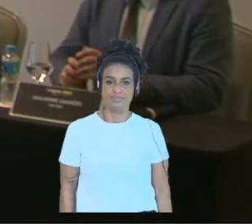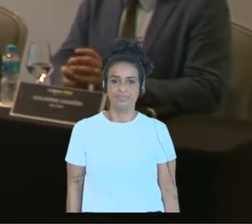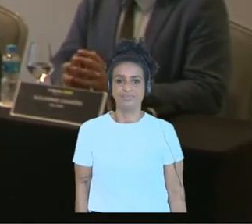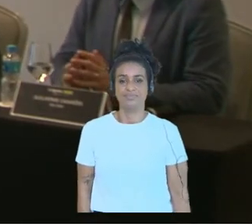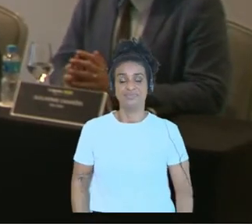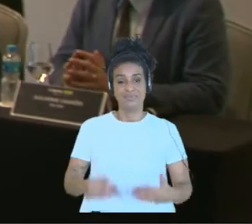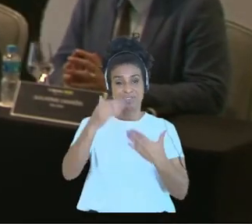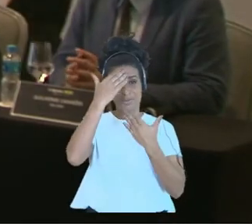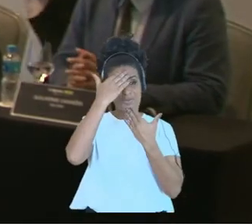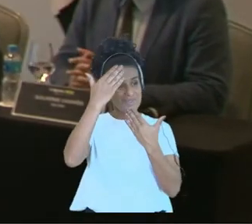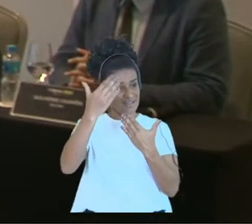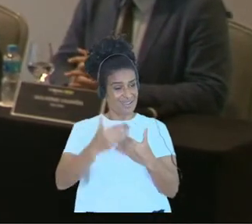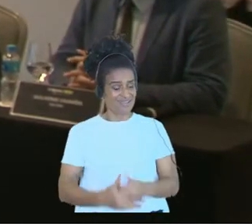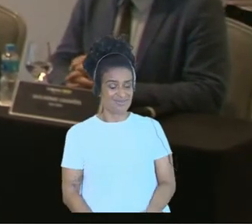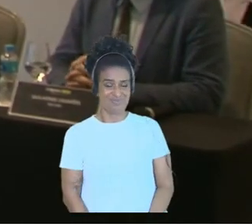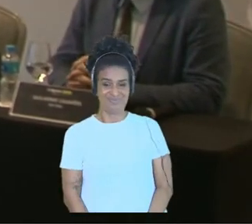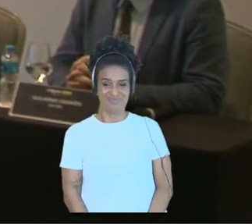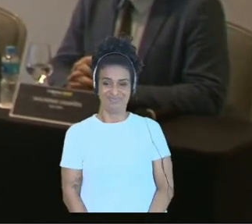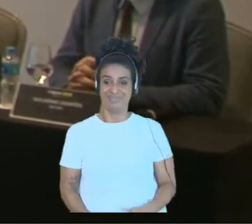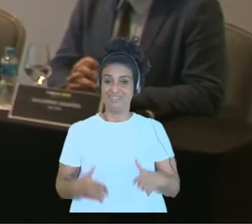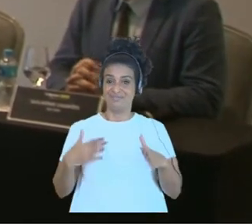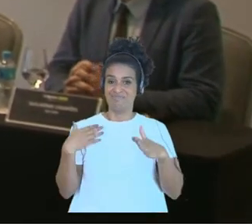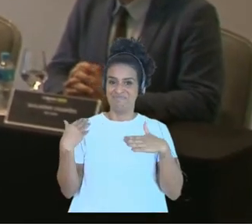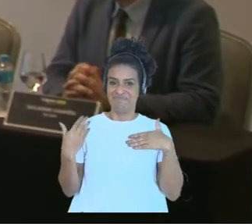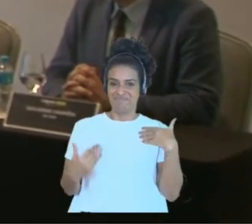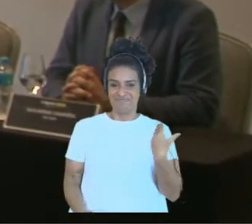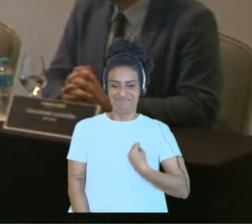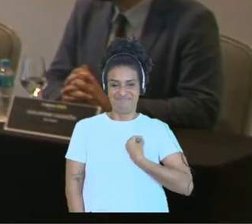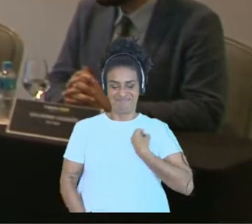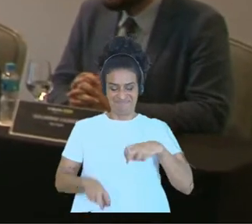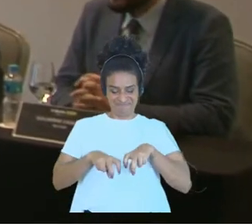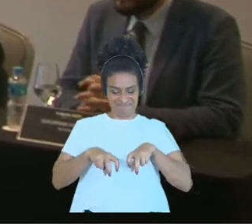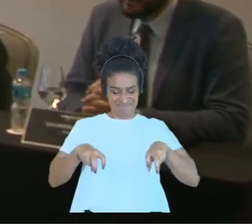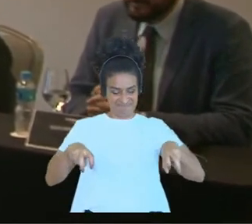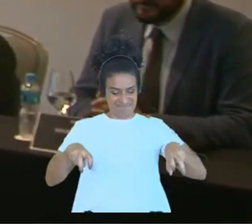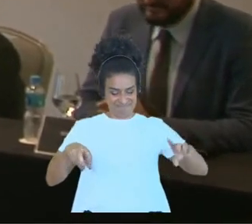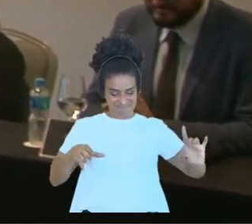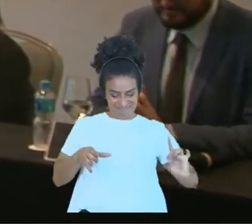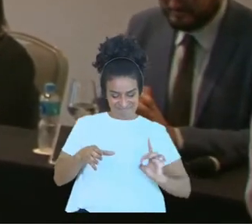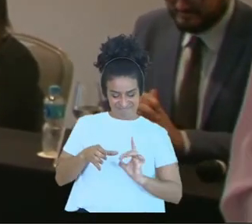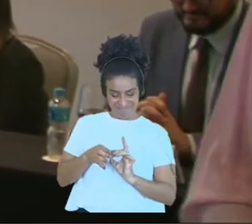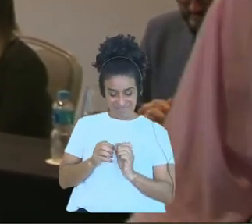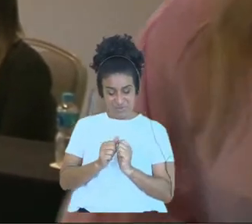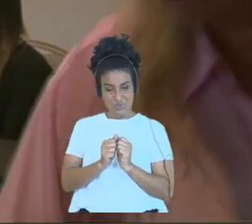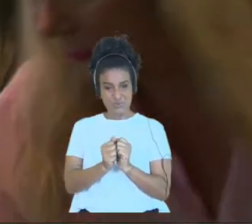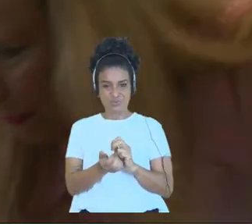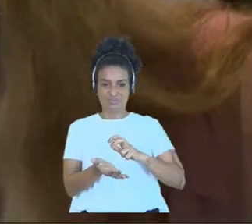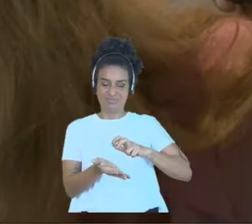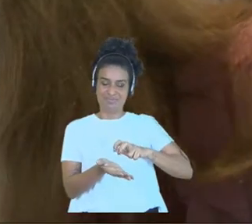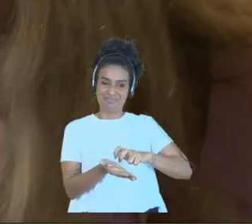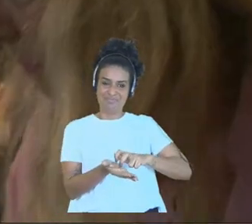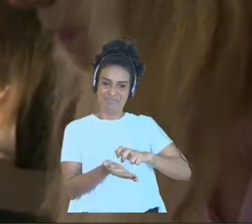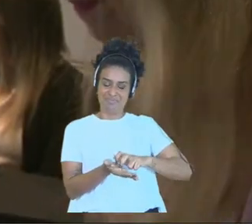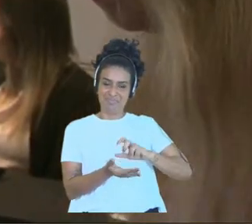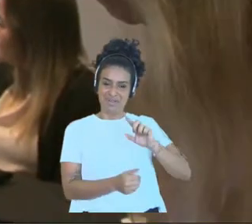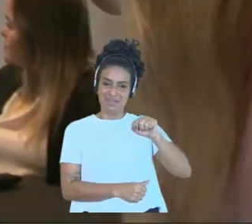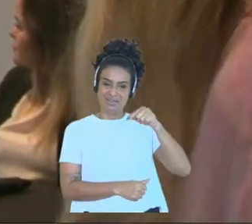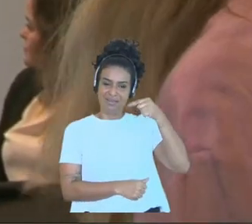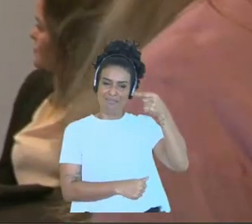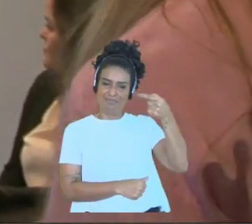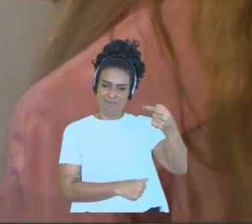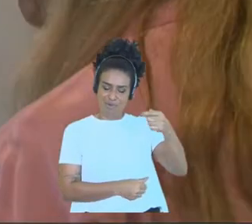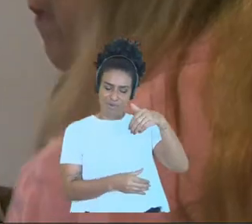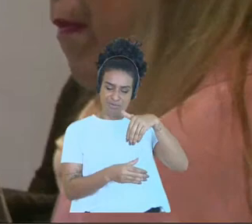Muito obrigado, Ania. Uma alegria estar compondo essa mesa nessa manhã, logo após